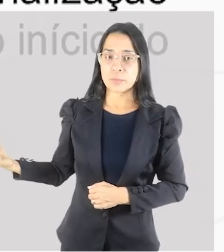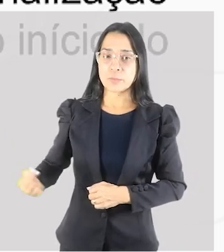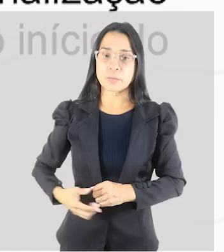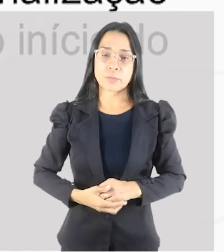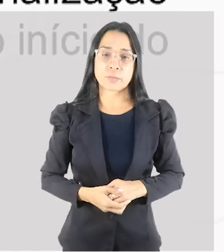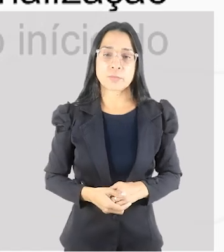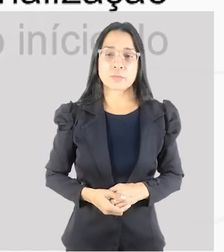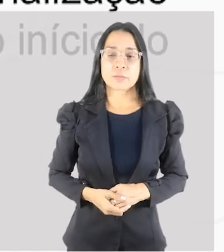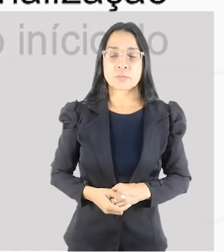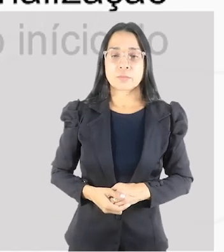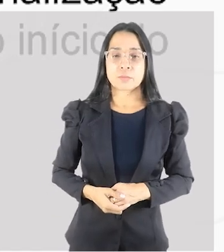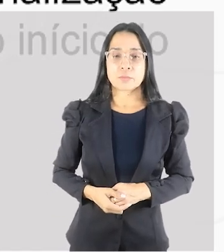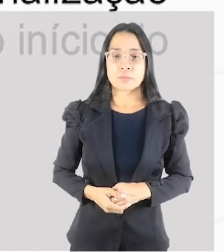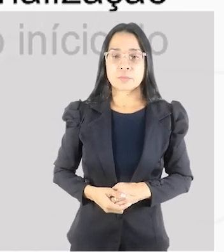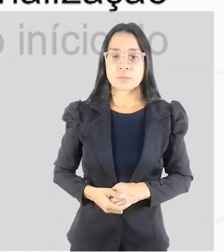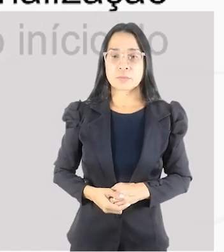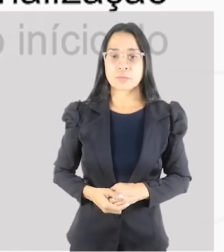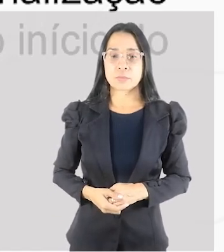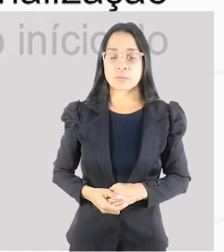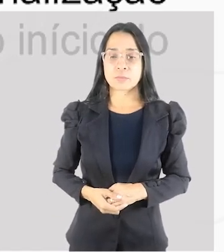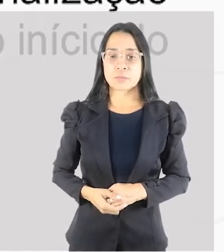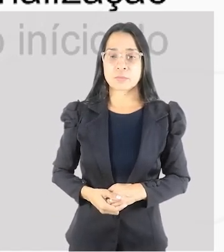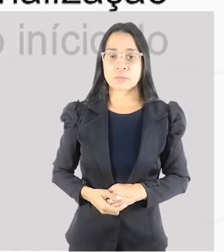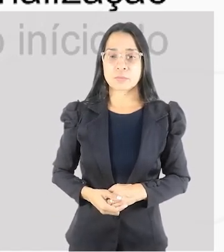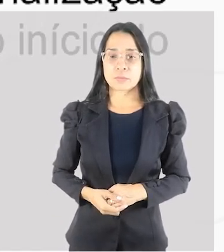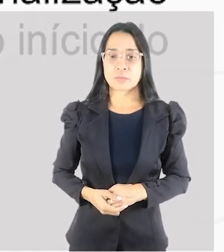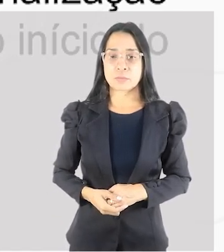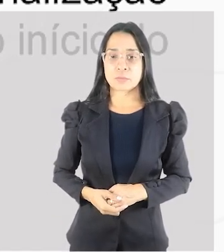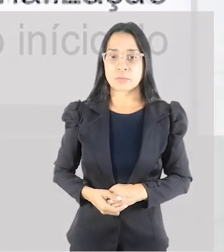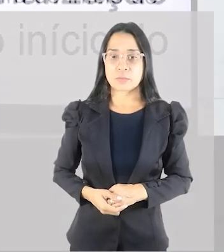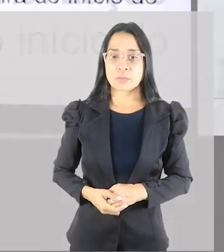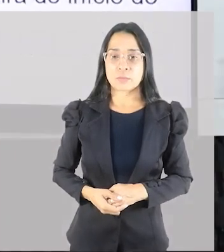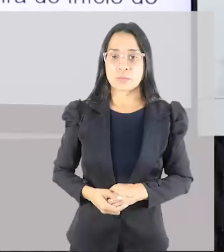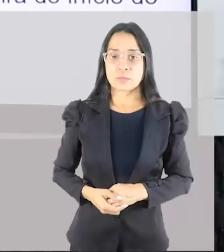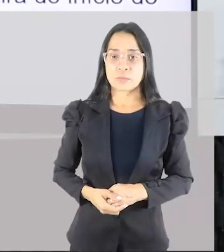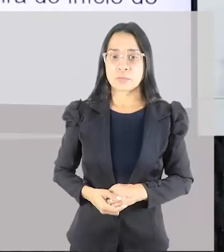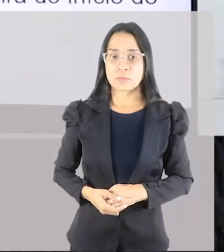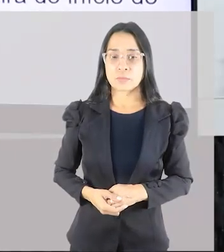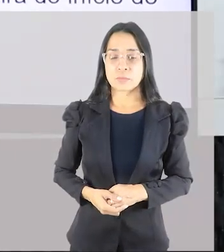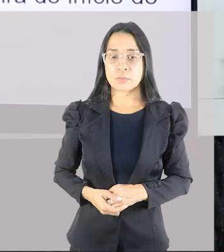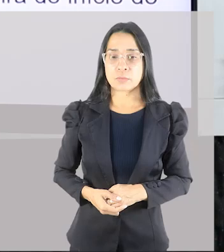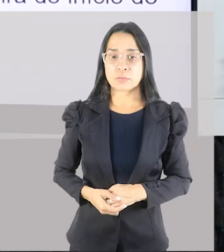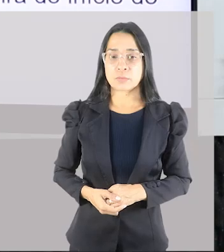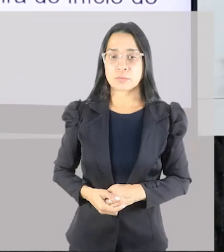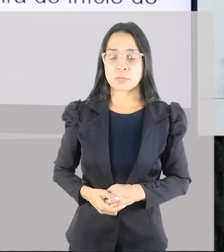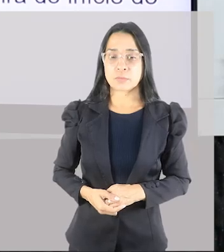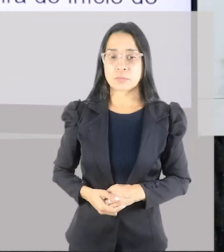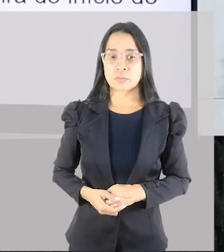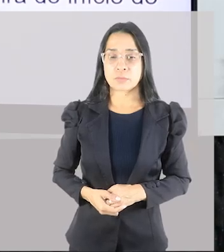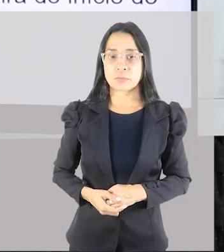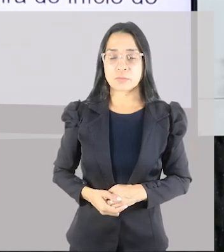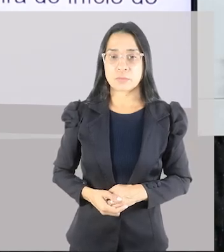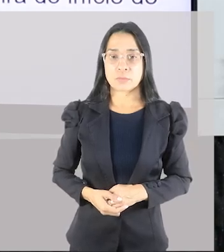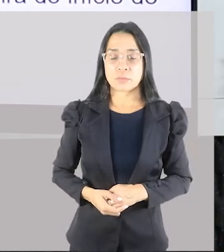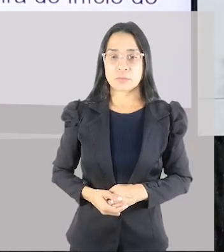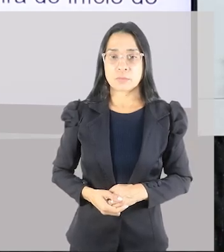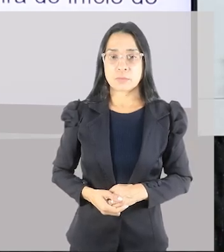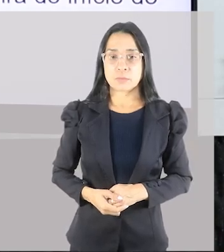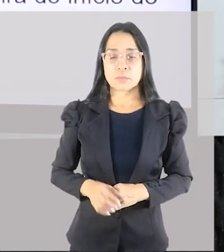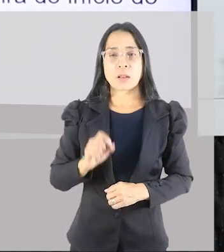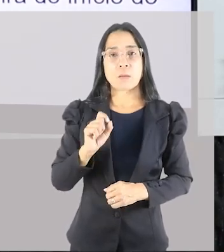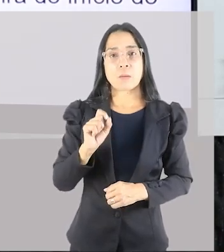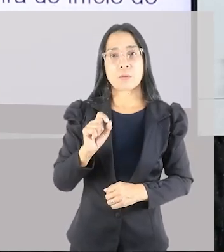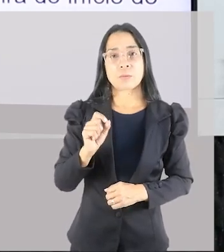sociedade em processo de industrialização ideológica e alienada como a brasileira no início do século XX indicam